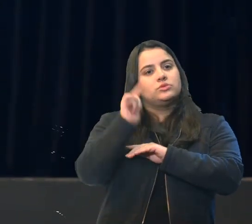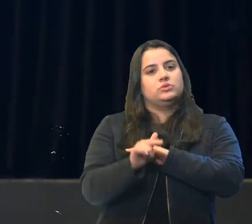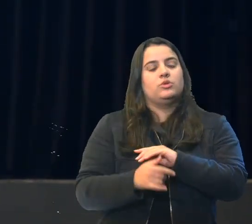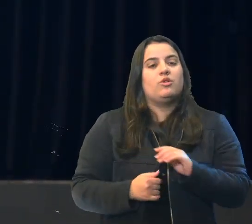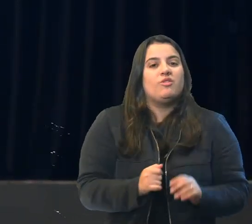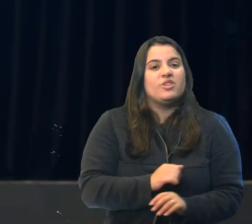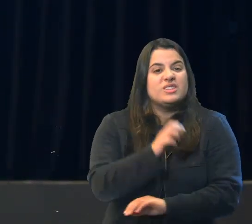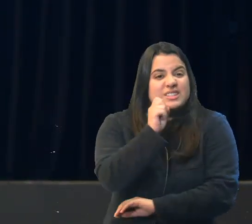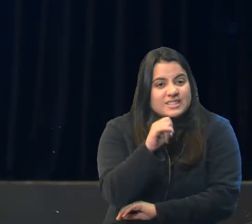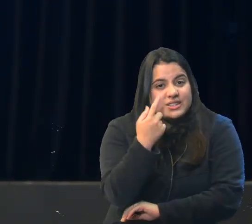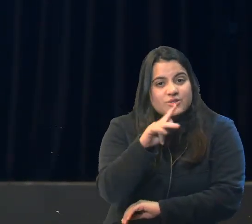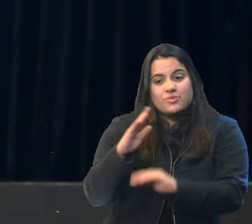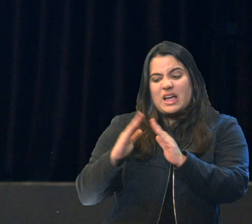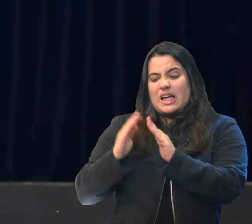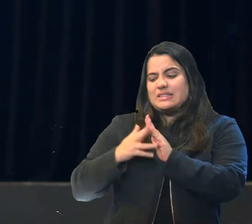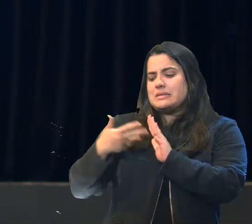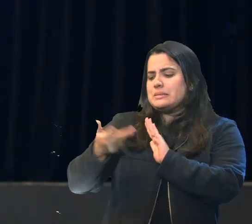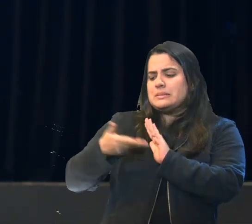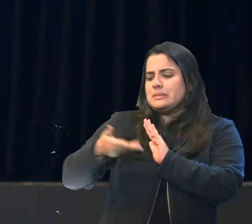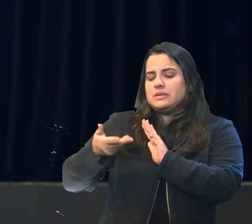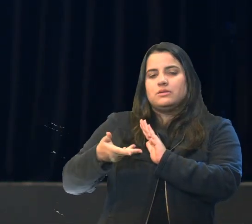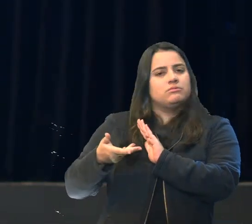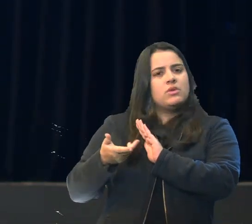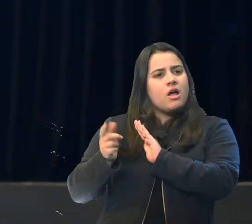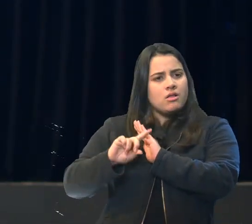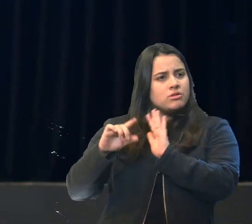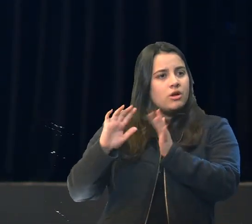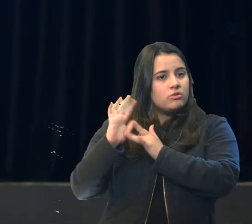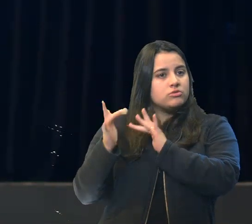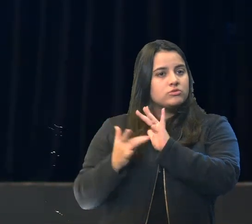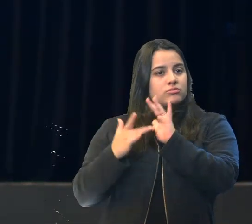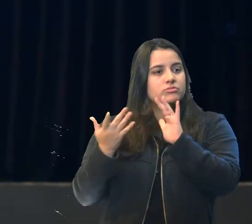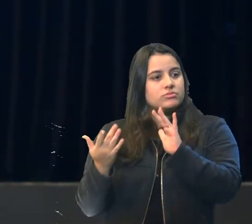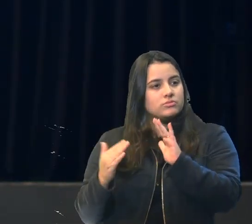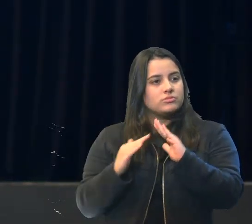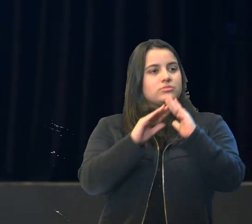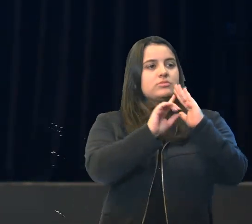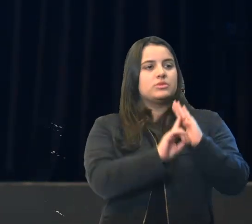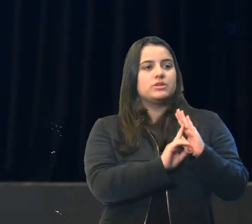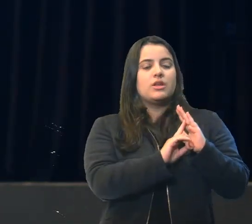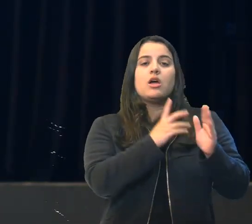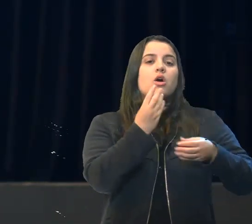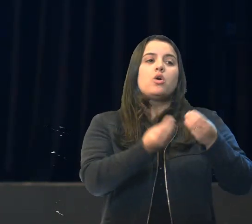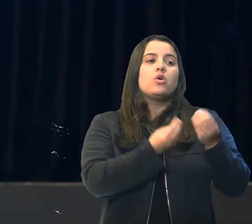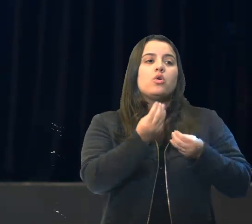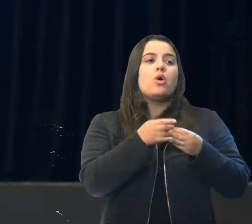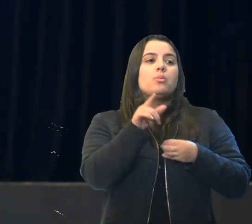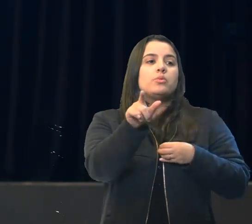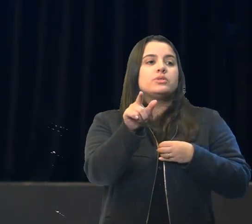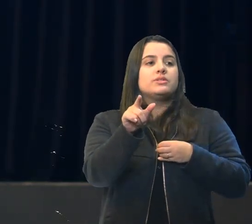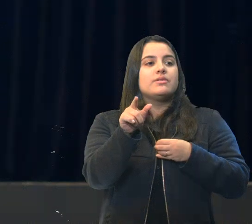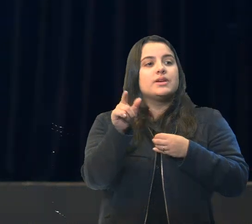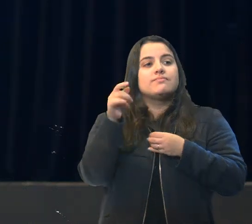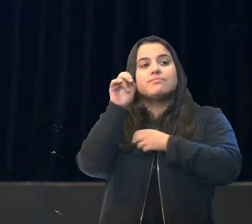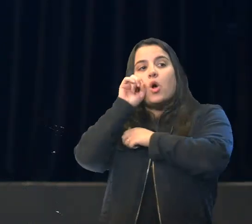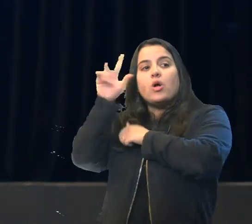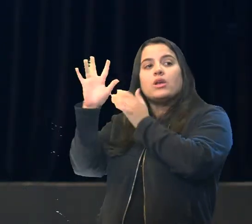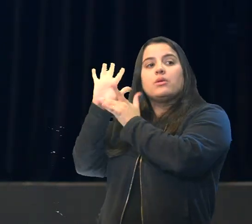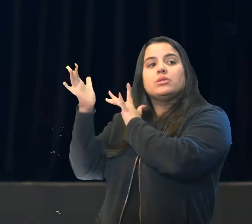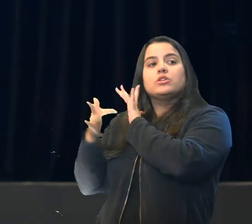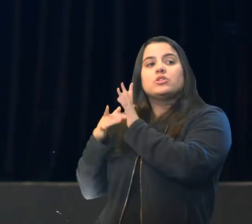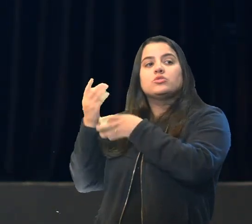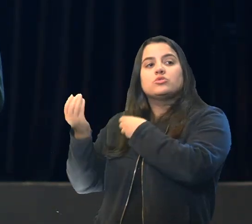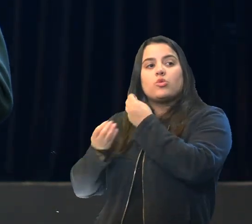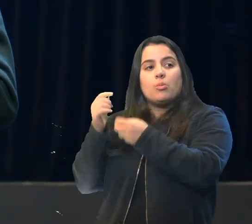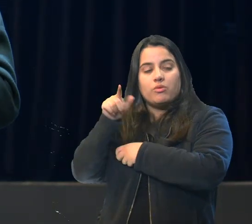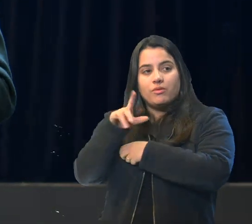casa está no X2, Jesus está entrando na sua casa hoje. Como é que você vai receber Ele? Você vai dar o